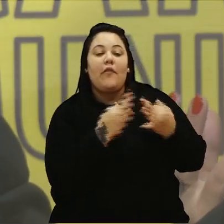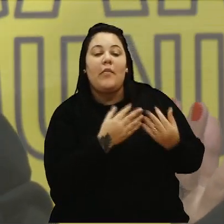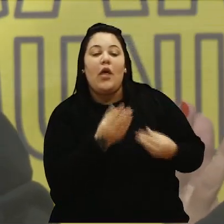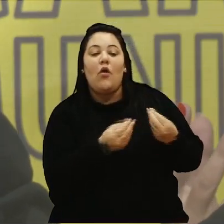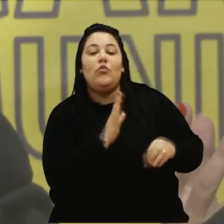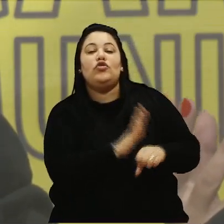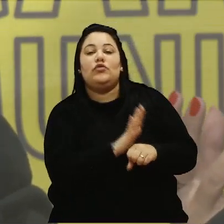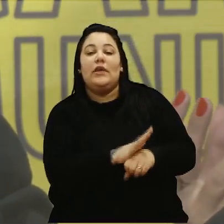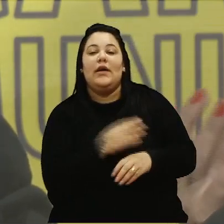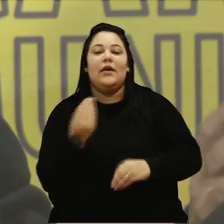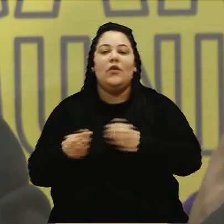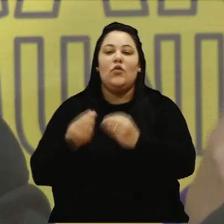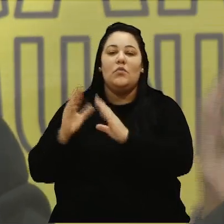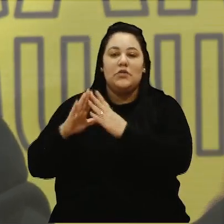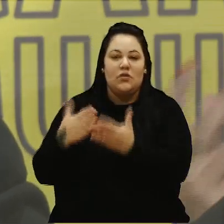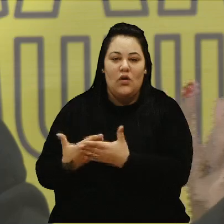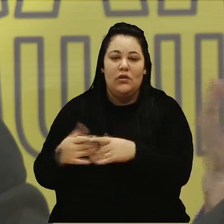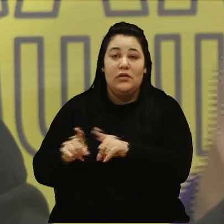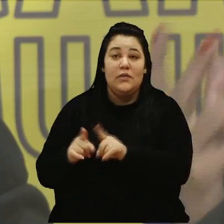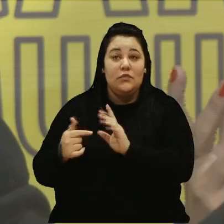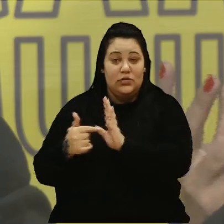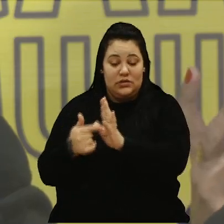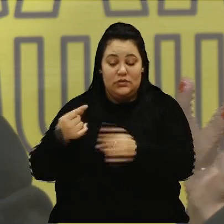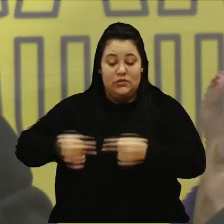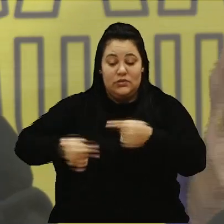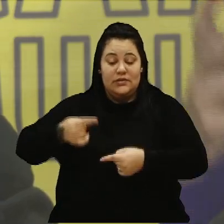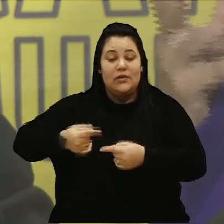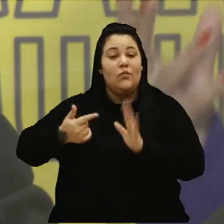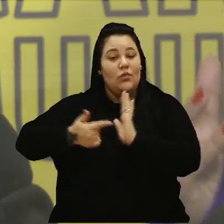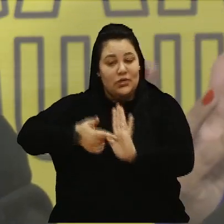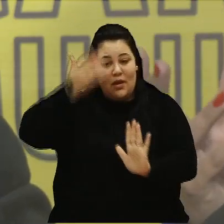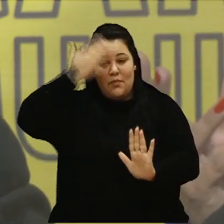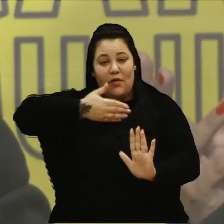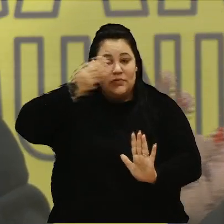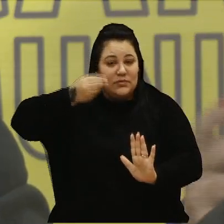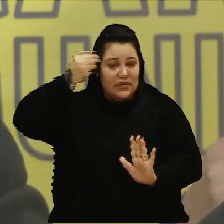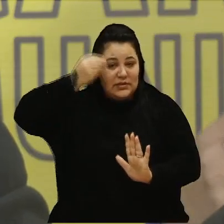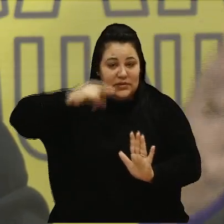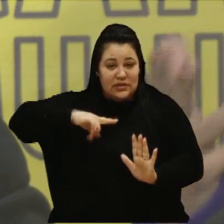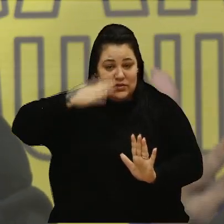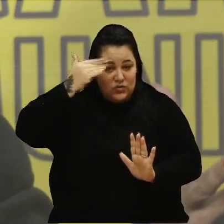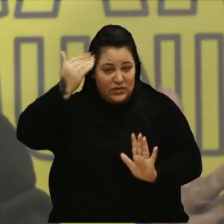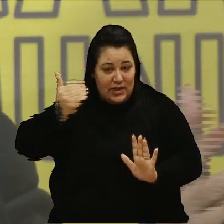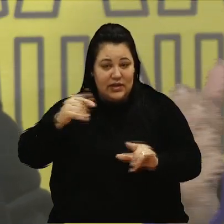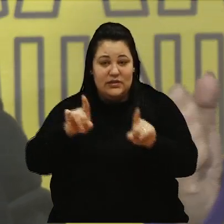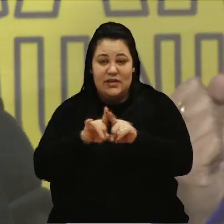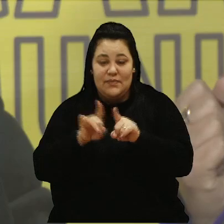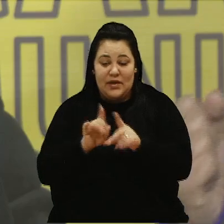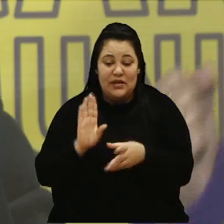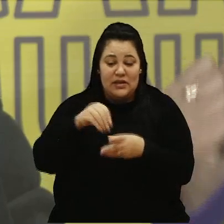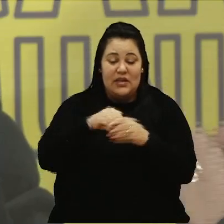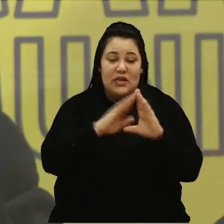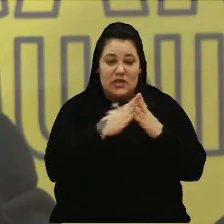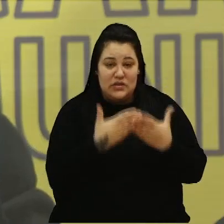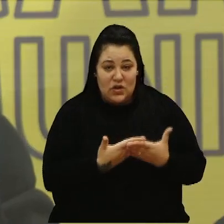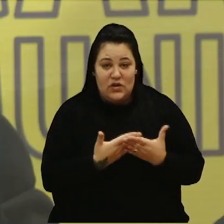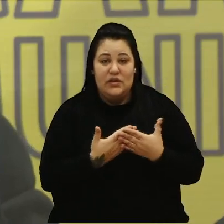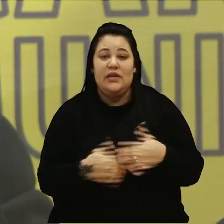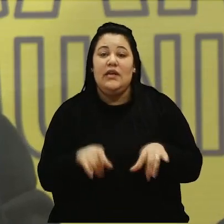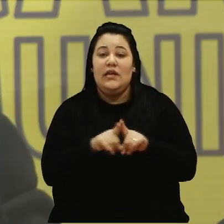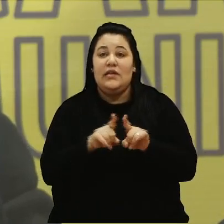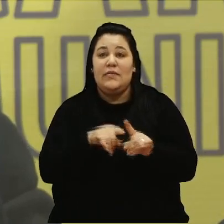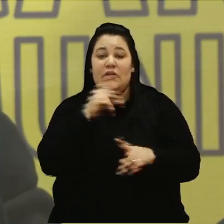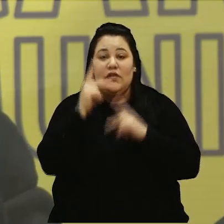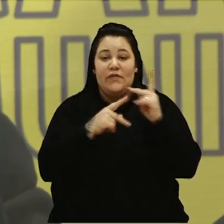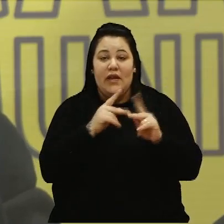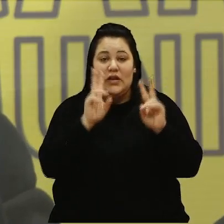escola, inclusive com debate, mostrando experiências que tenham, né, tido êxito nos últimos tempos dentro da escola, e vamos falar sobre